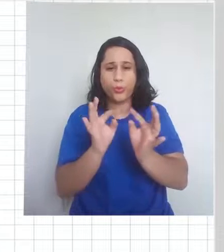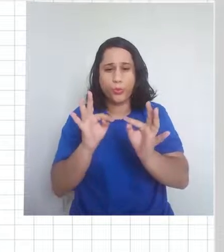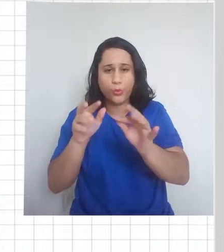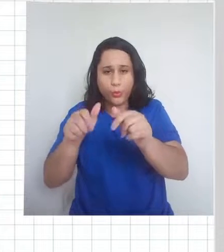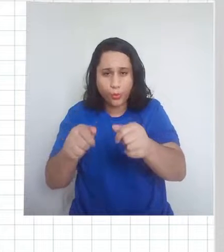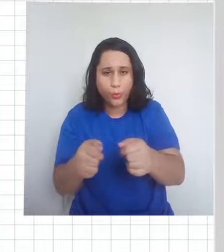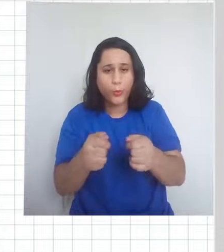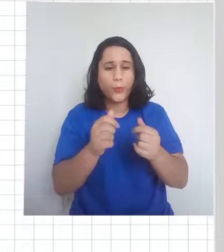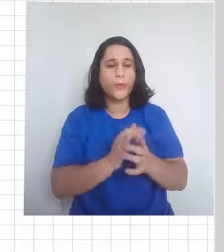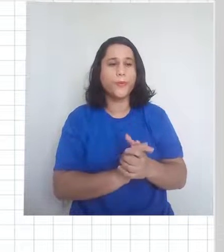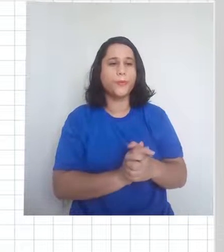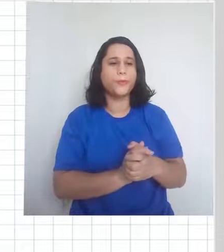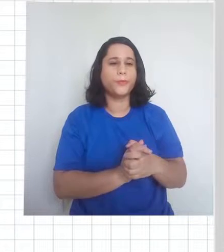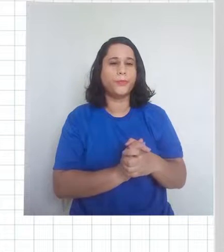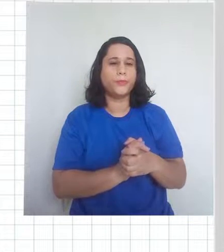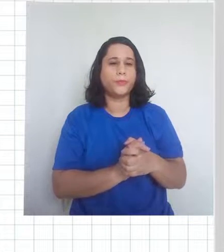bem?